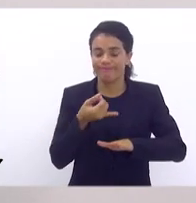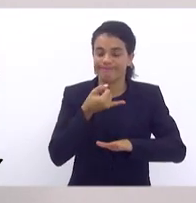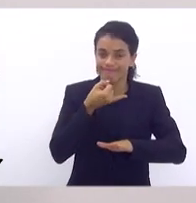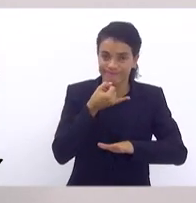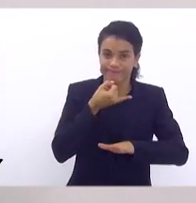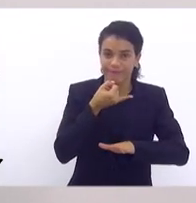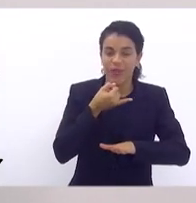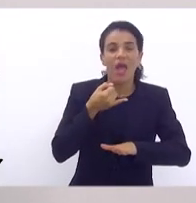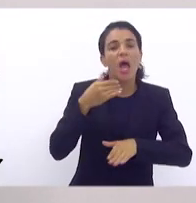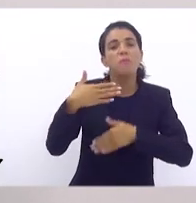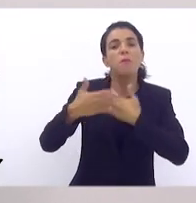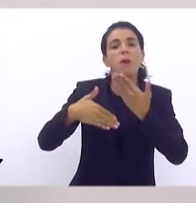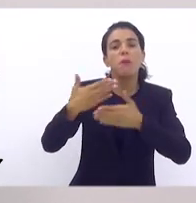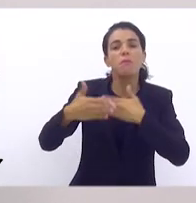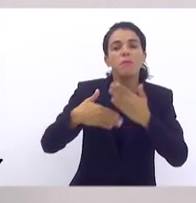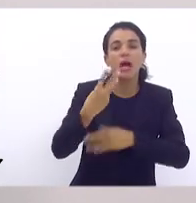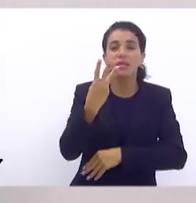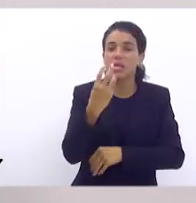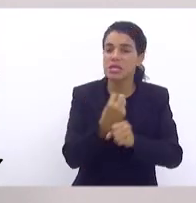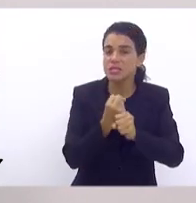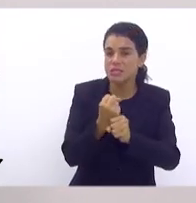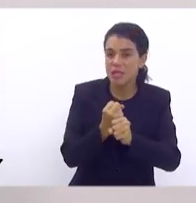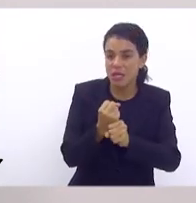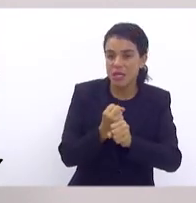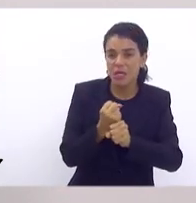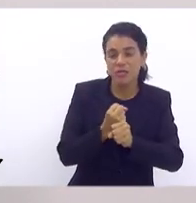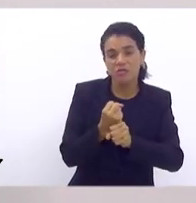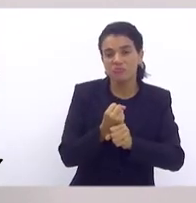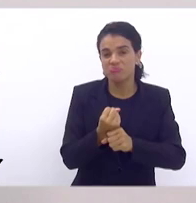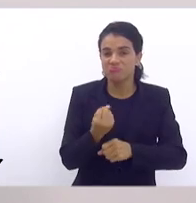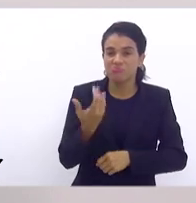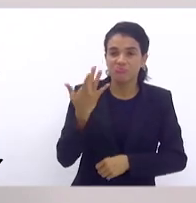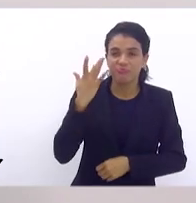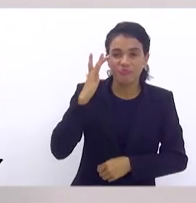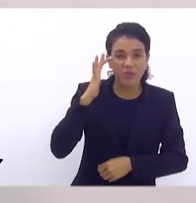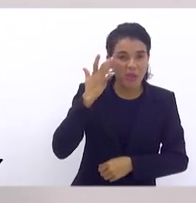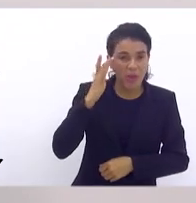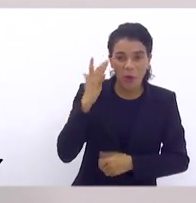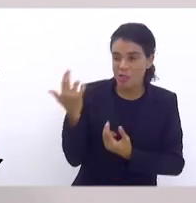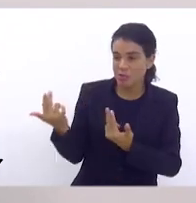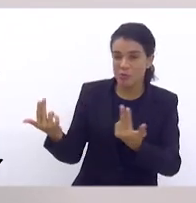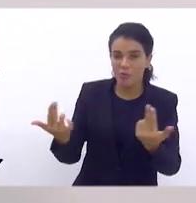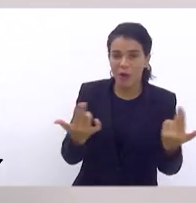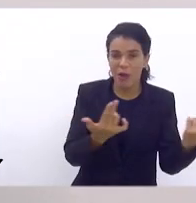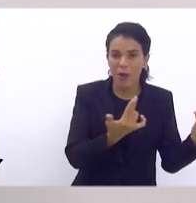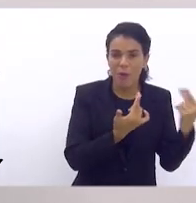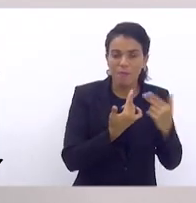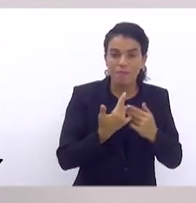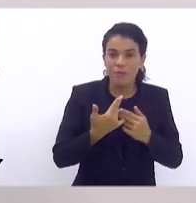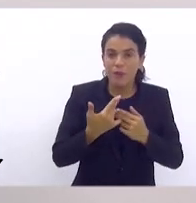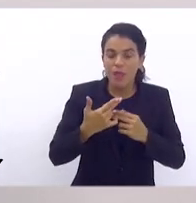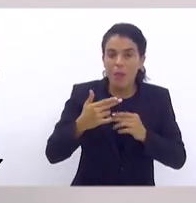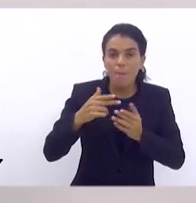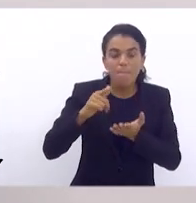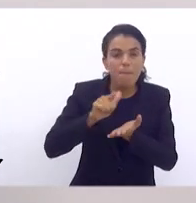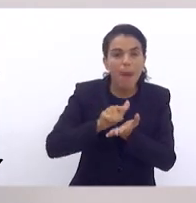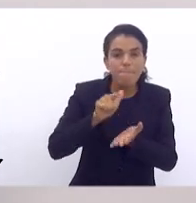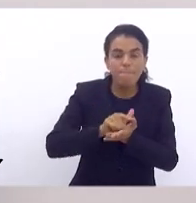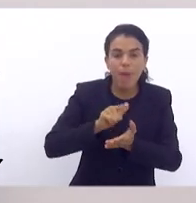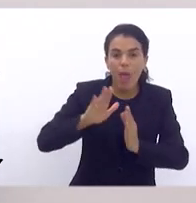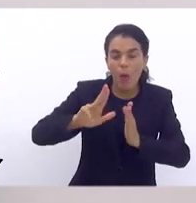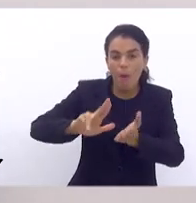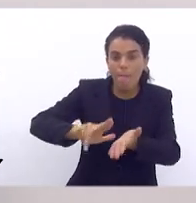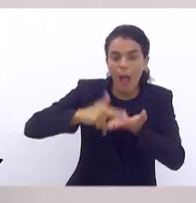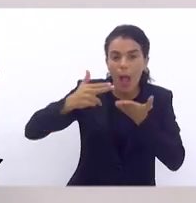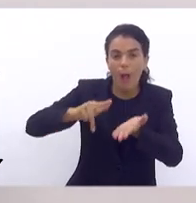é um dia passou uns três anos deve ter feito isso com todos os clientes eu recebi um tatatau de papel assim na minha casa